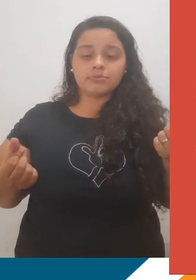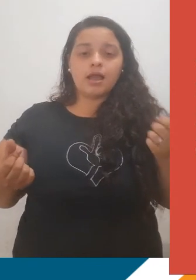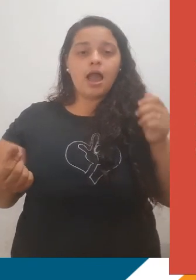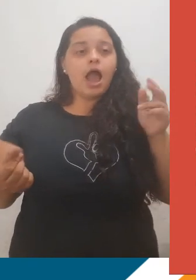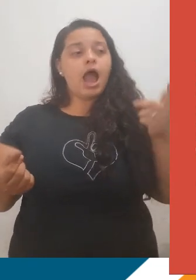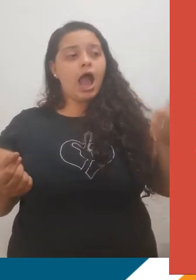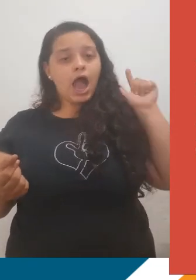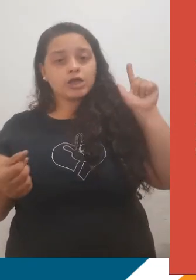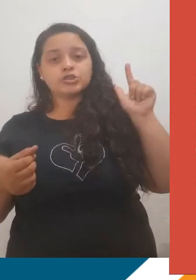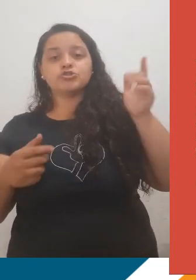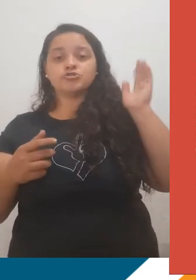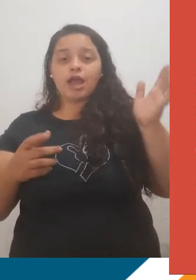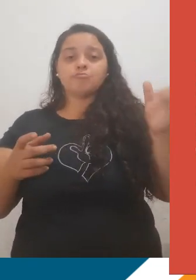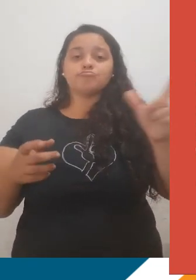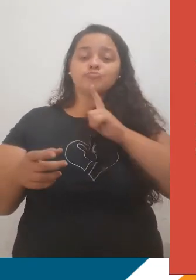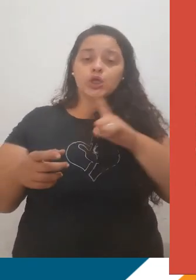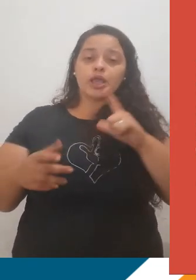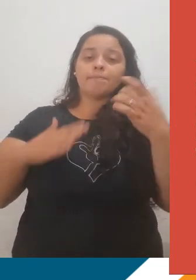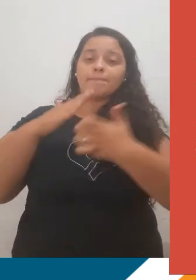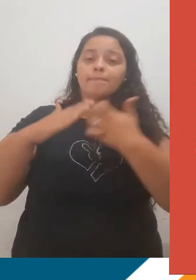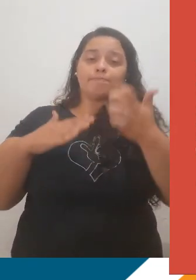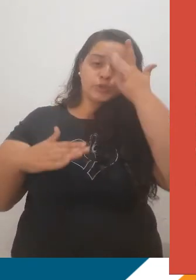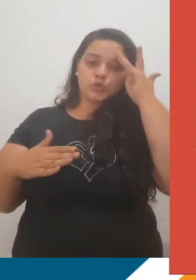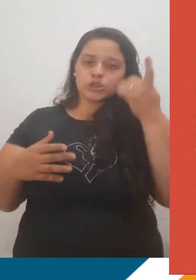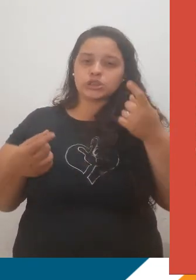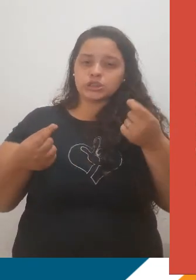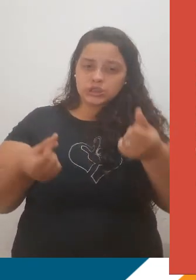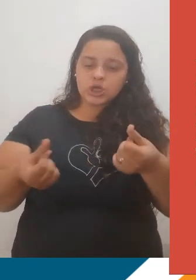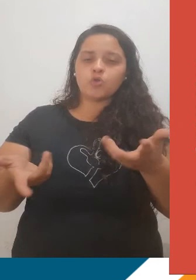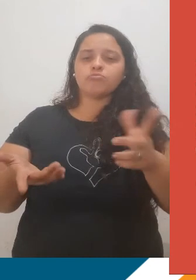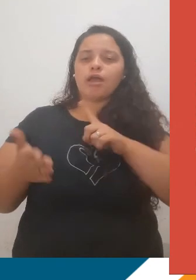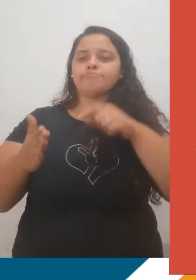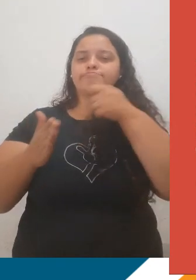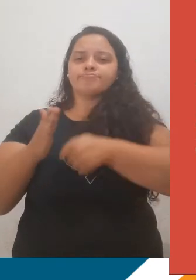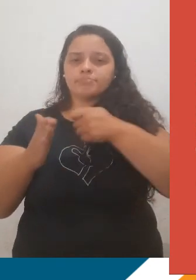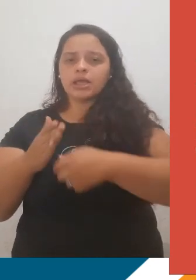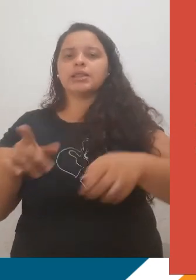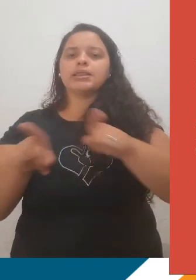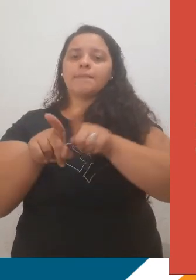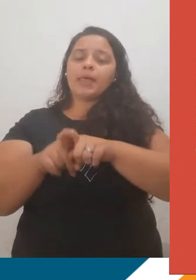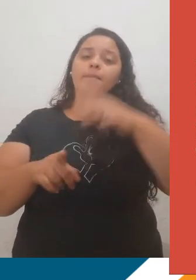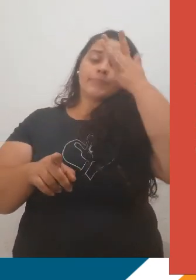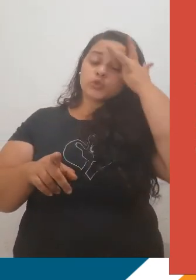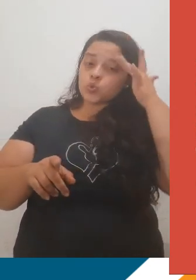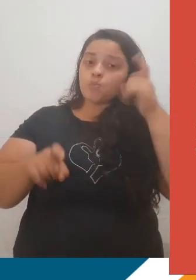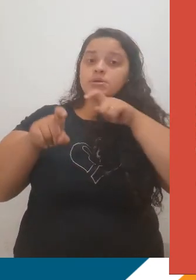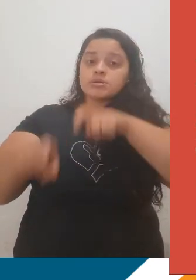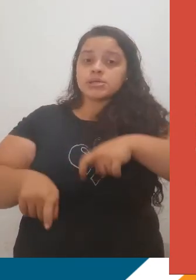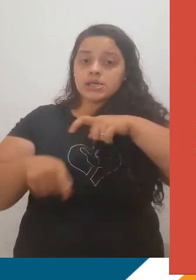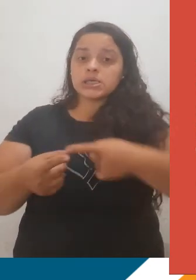pressão grande dos empresários, a gente vai ter uma pressão dos grandes agricultores que não querem a reforma agrária, dos